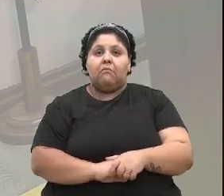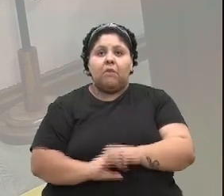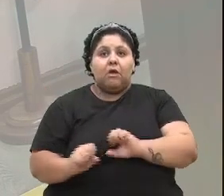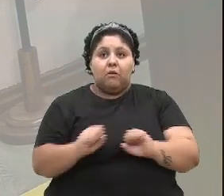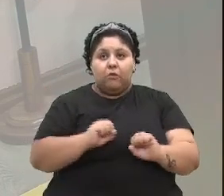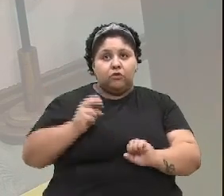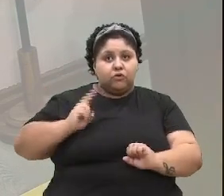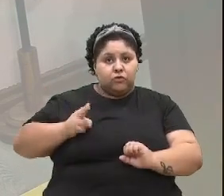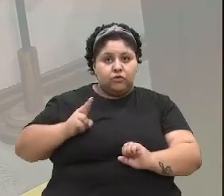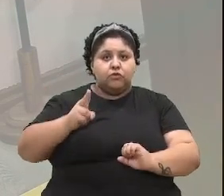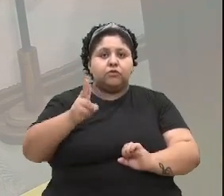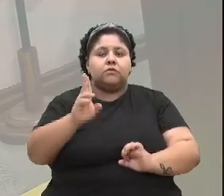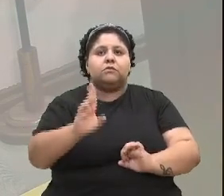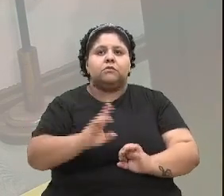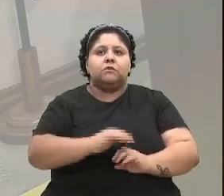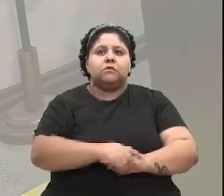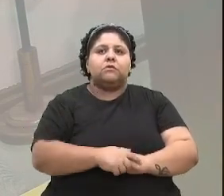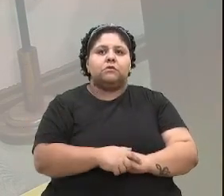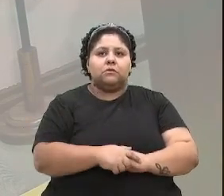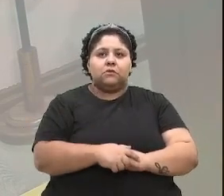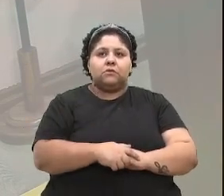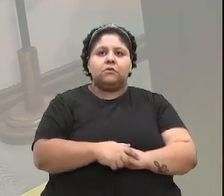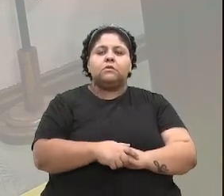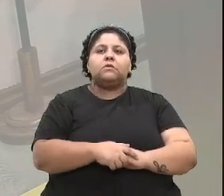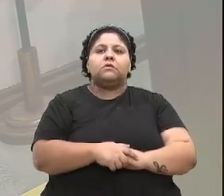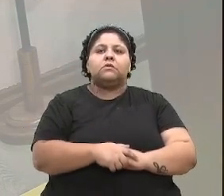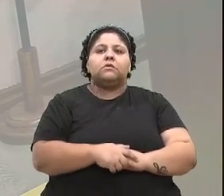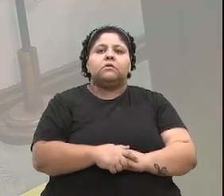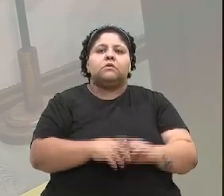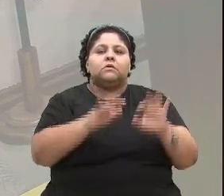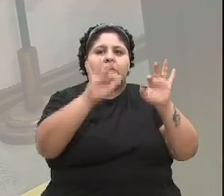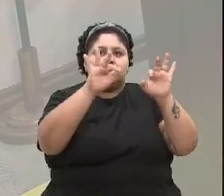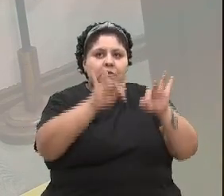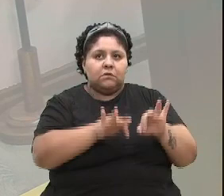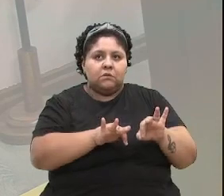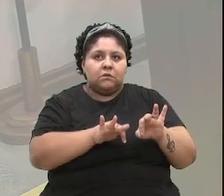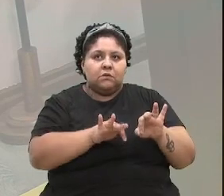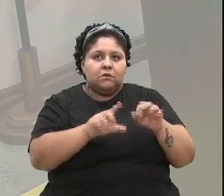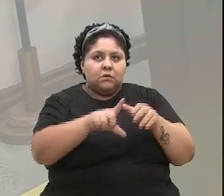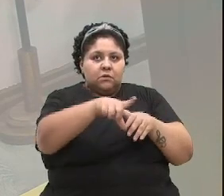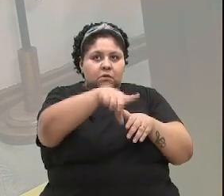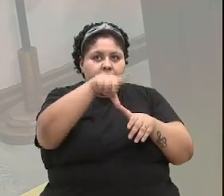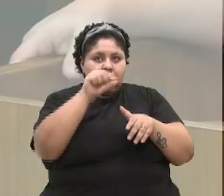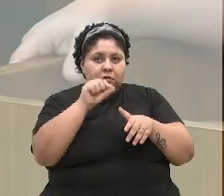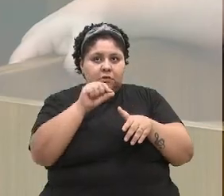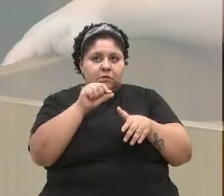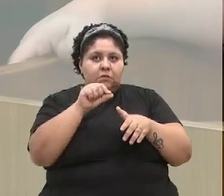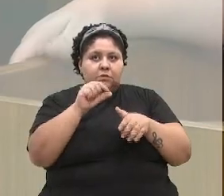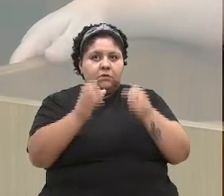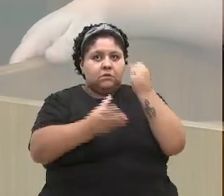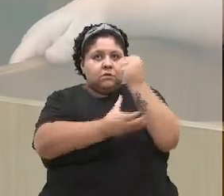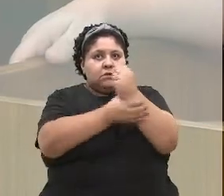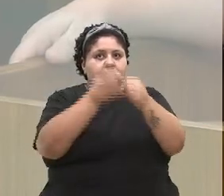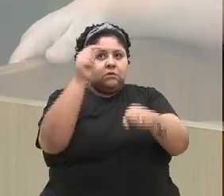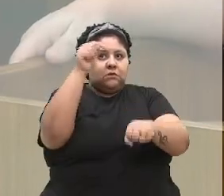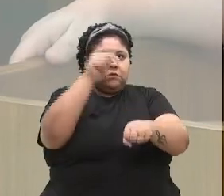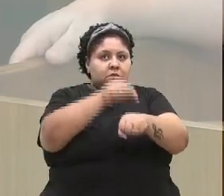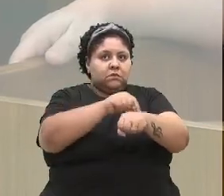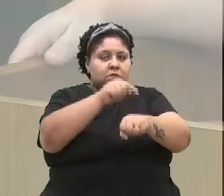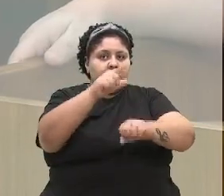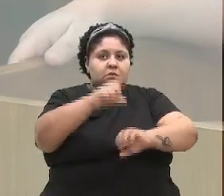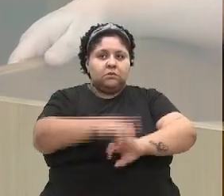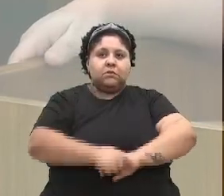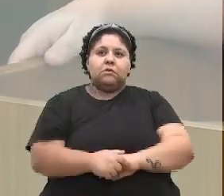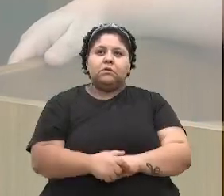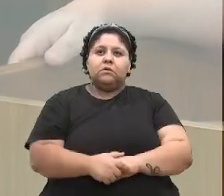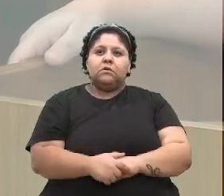continuar, secretário? Pode encerrar. A gente encerra enquanto a gente vai definir essa questão. Mas segura meu tempo de novo, tinha 20 segundos. Ele pediu de